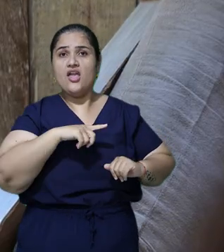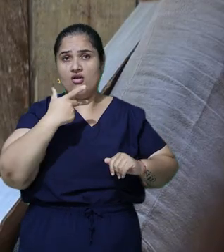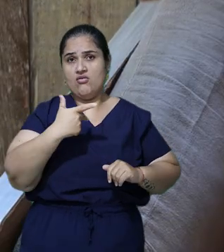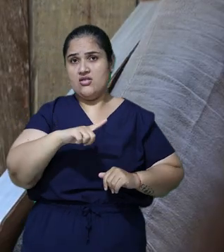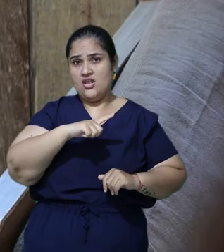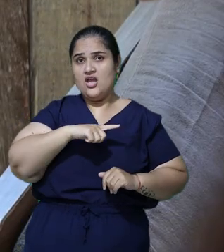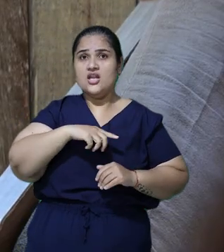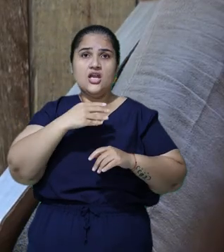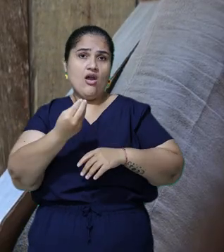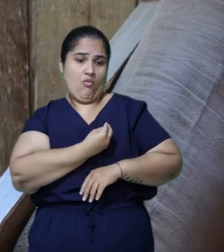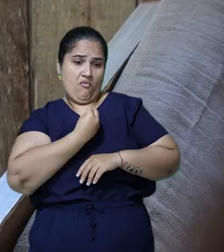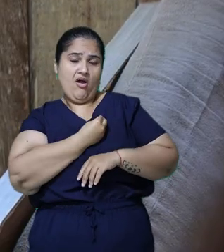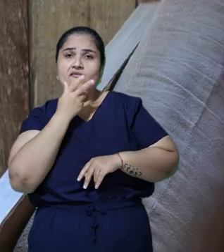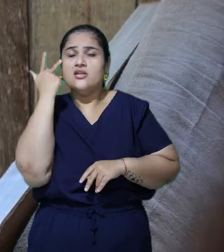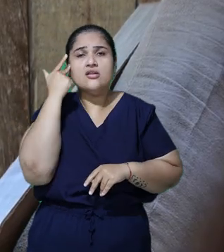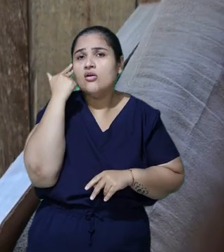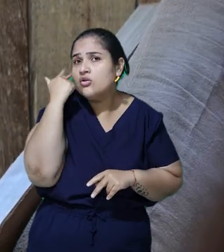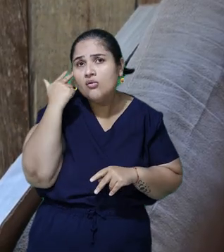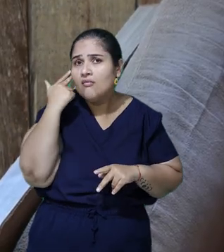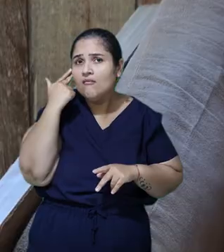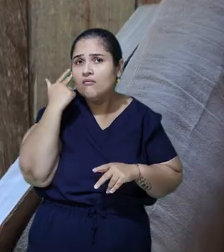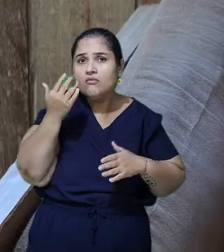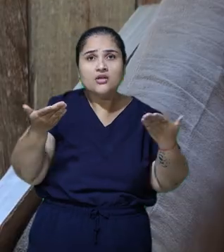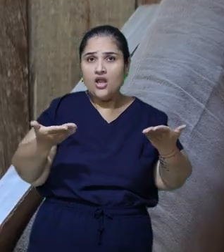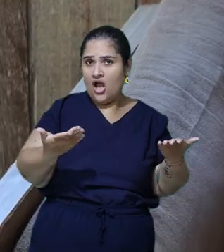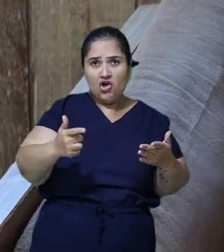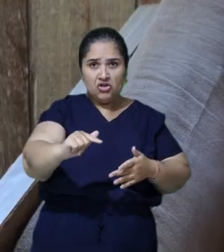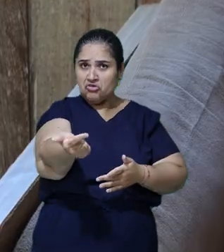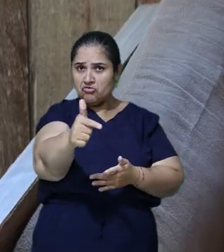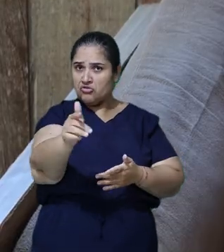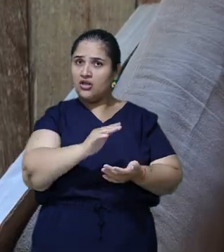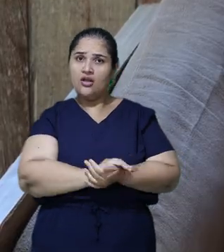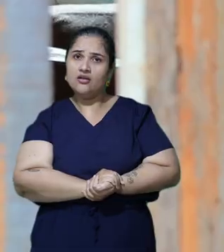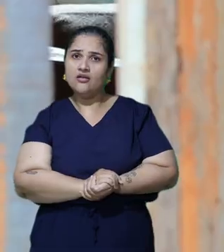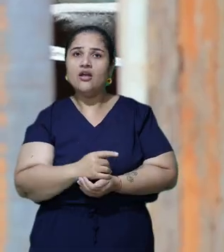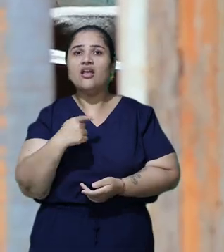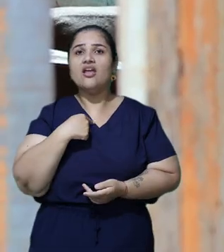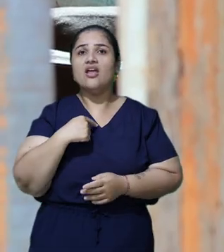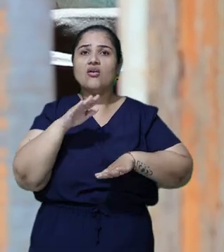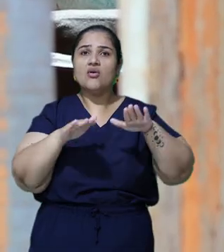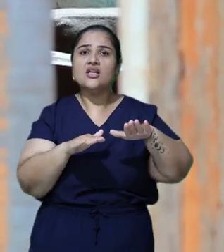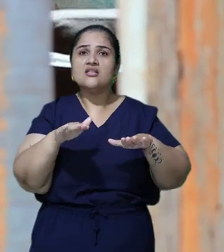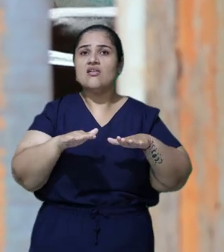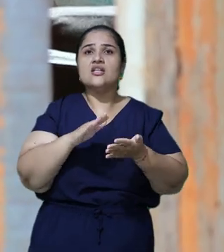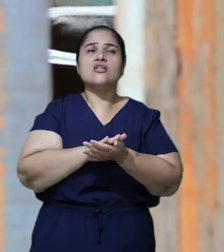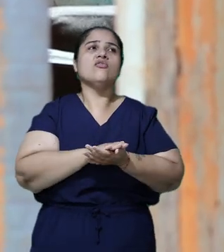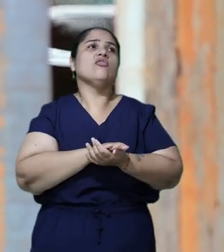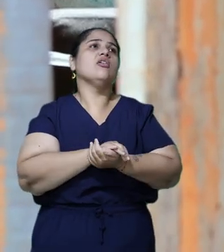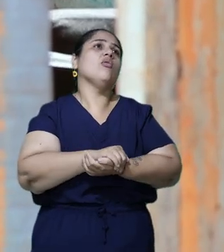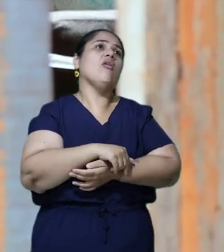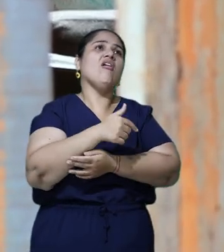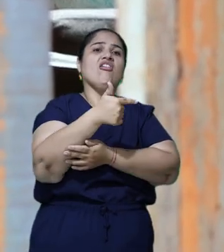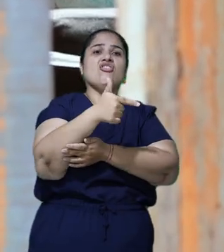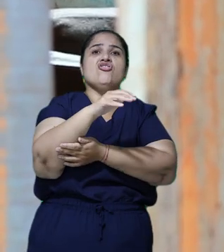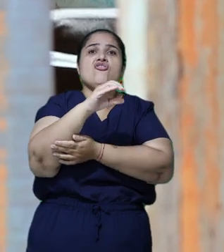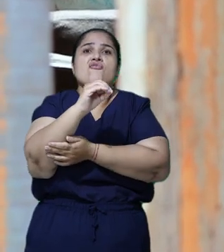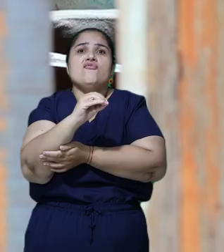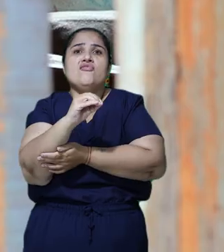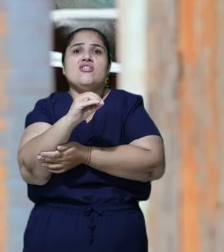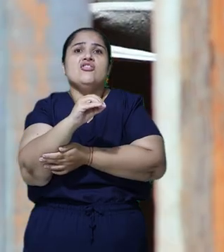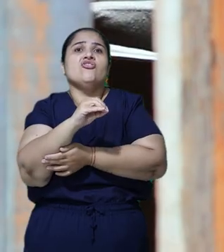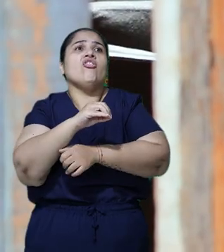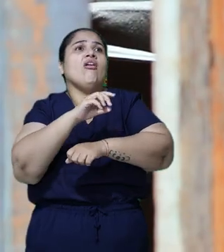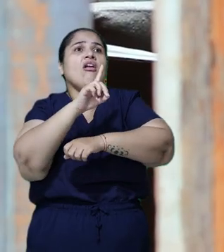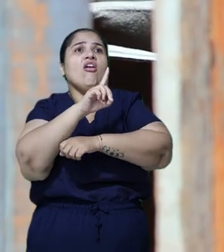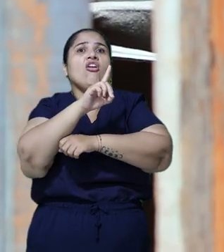né? Eu passo às vezes 20 dias de cama por crises epiléticas. Eu sou prova